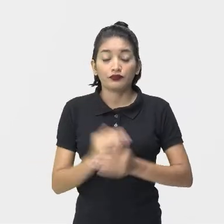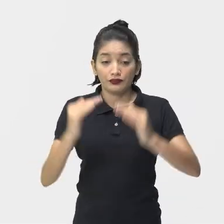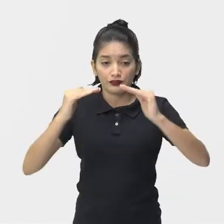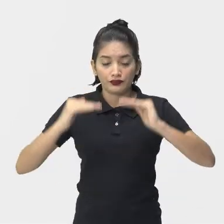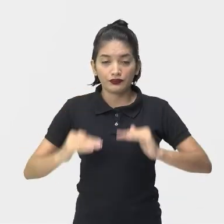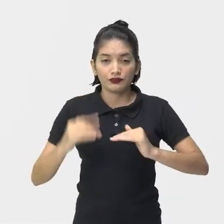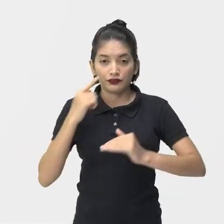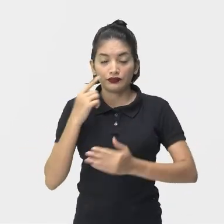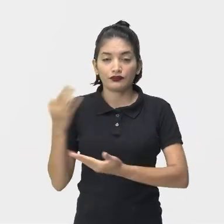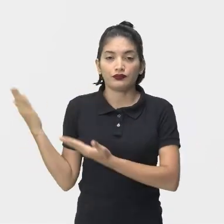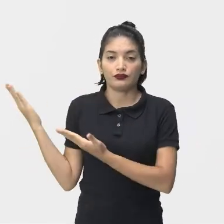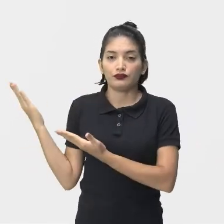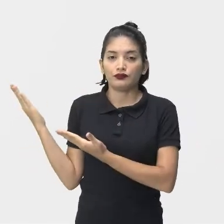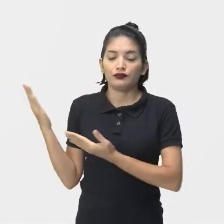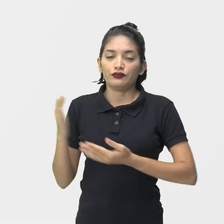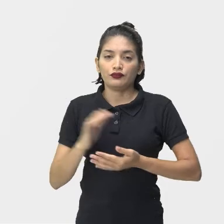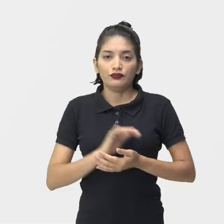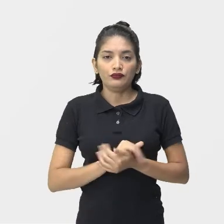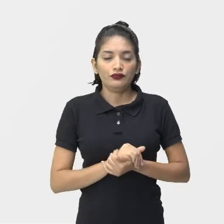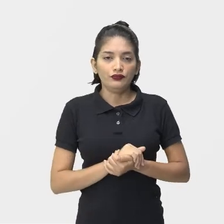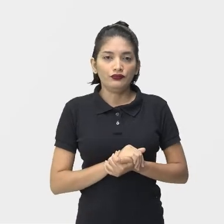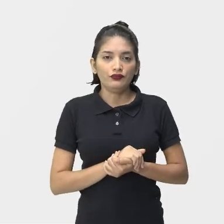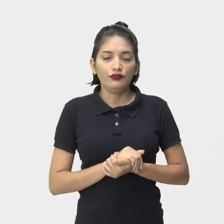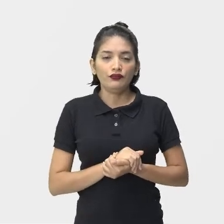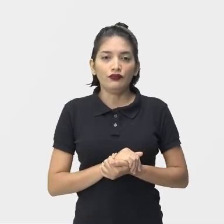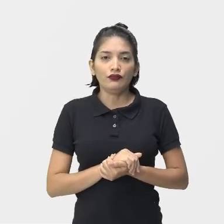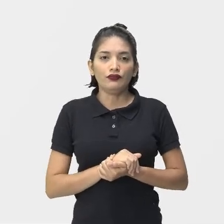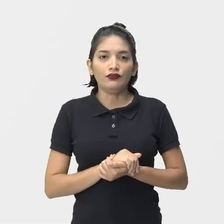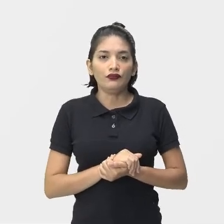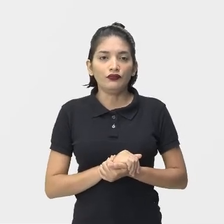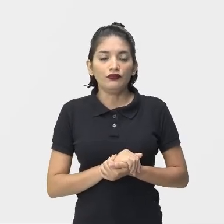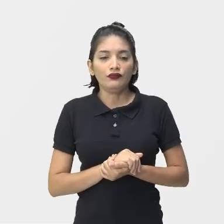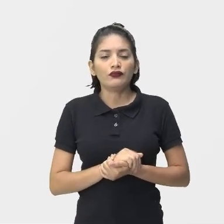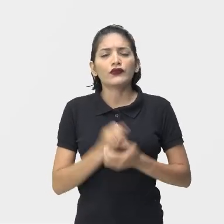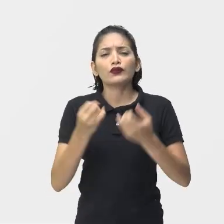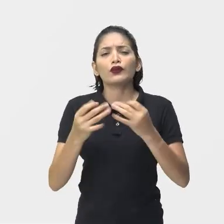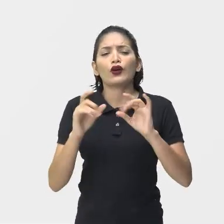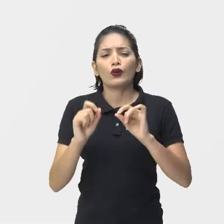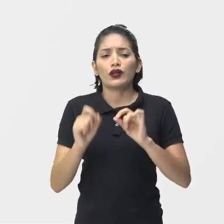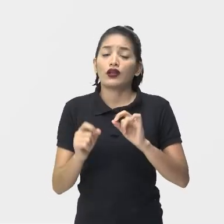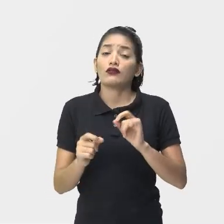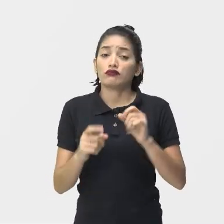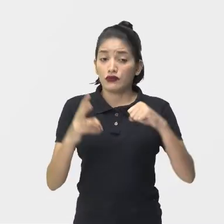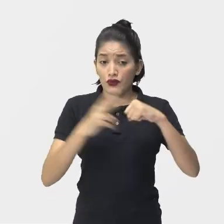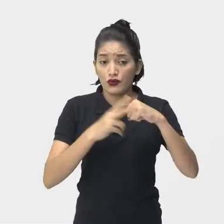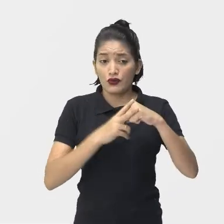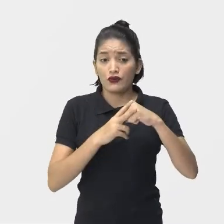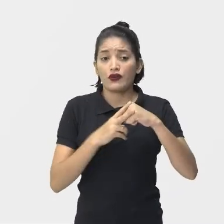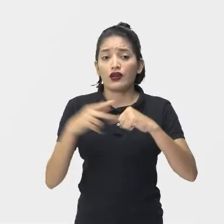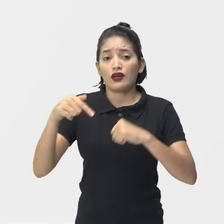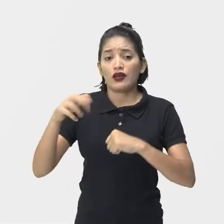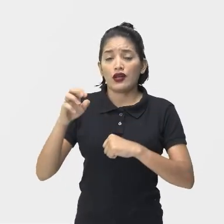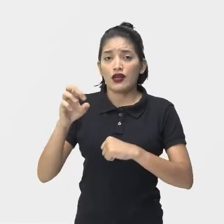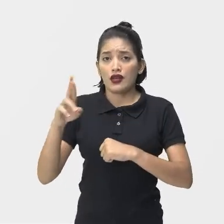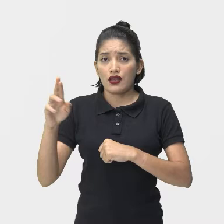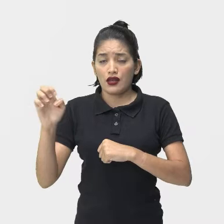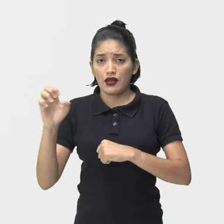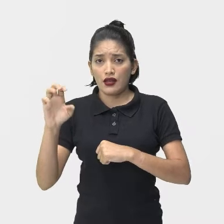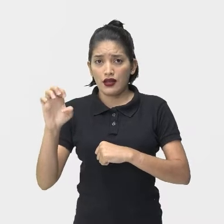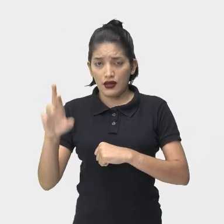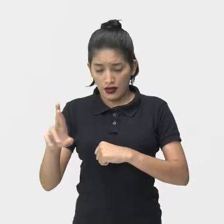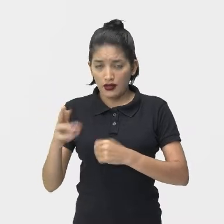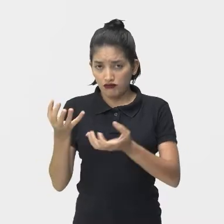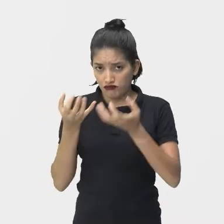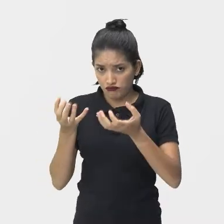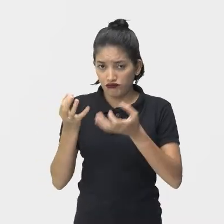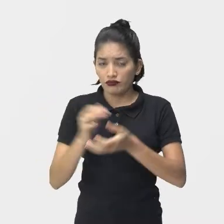querrá venir a mi casa ou tendrá outras obrigações, né? Tem o verbo querer. Aqui eu estou perguntando para a